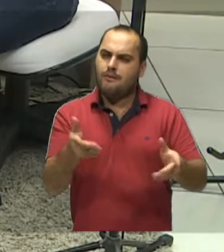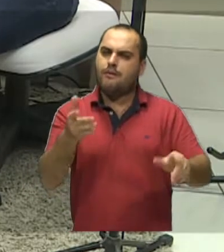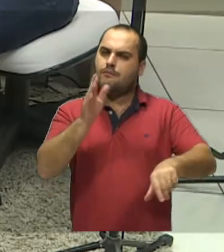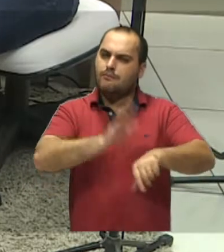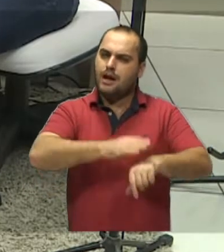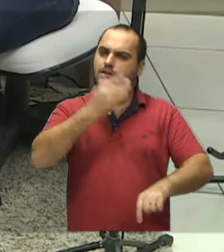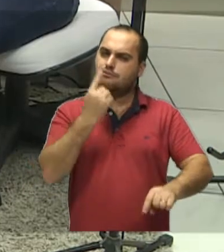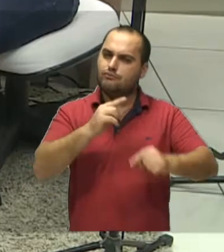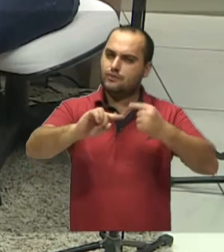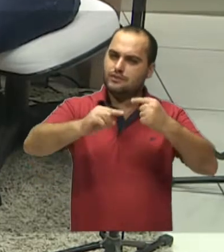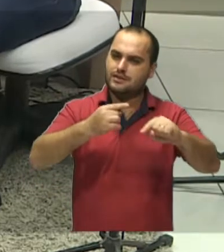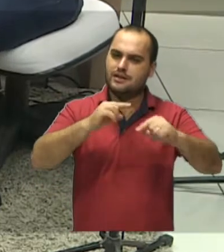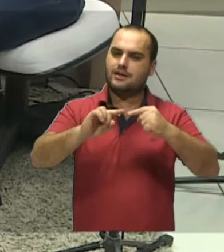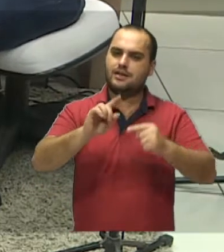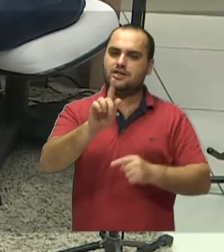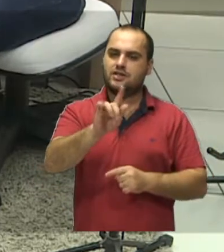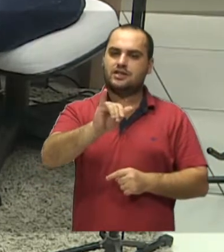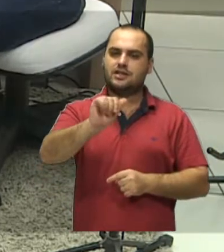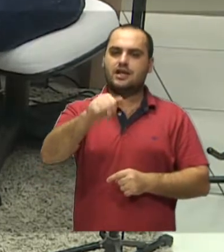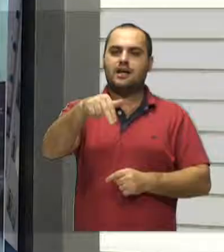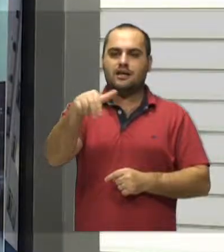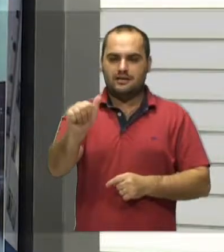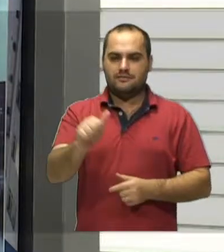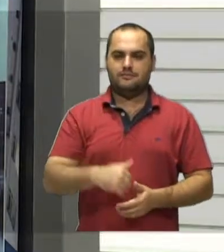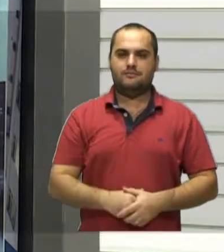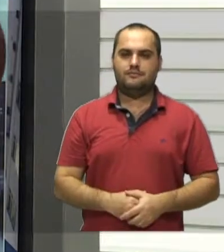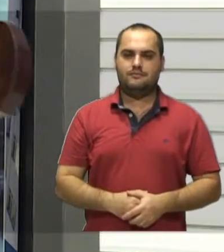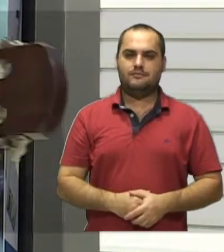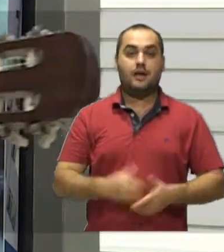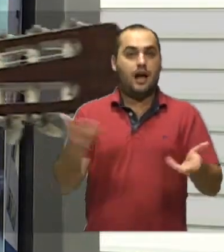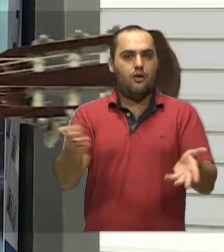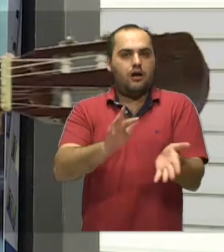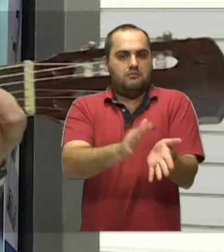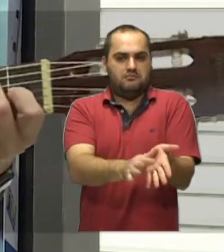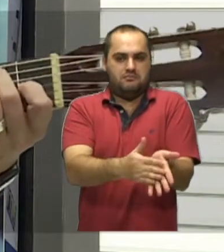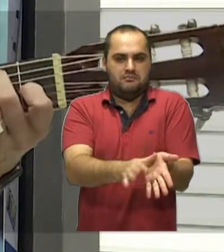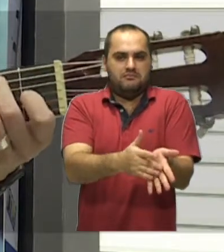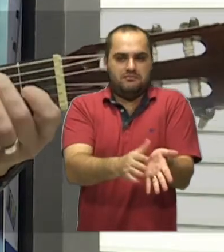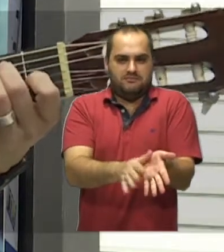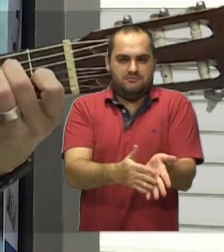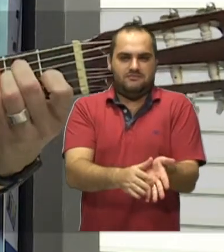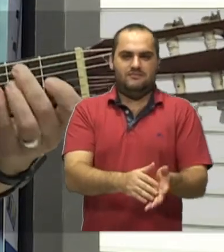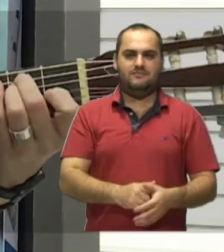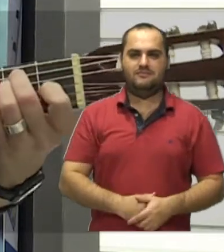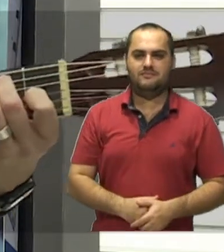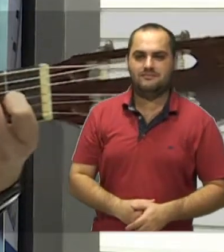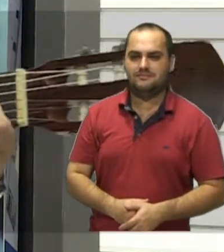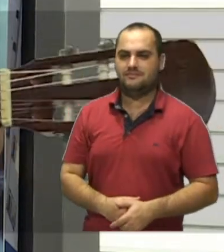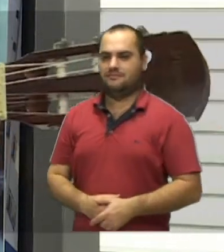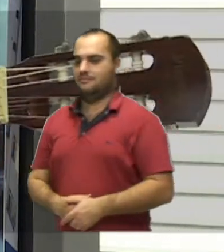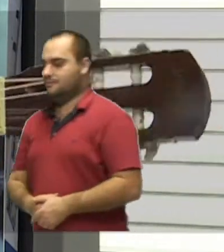pouquinho mais com a música da Giana Serve. Vamos de samba de patchwork.